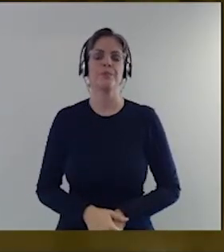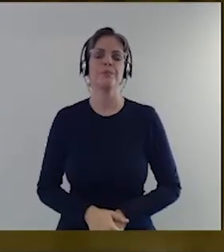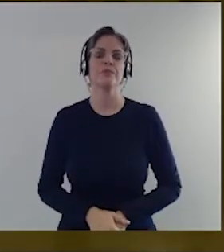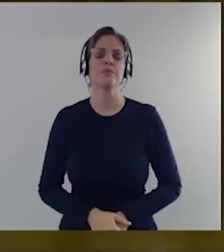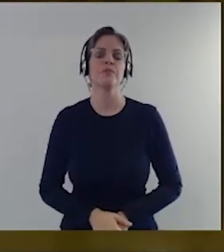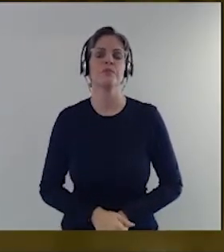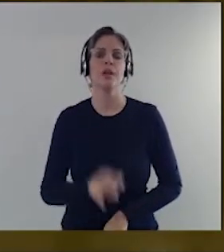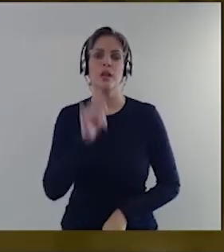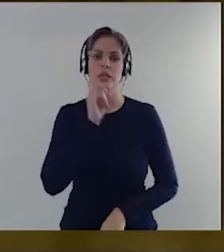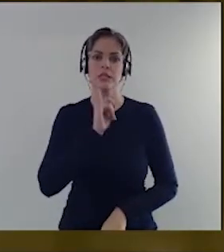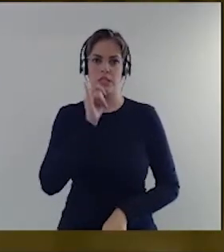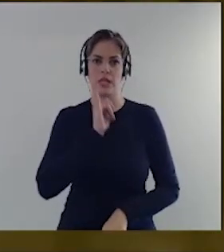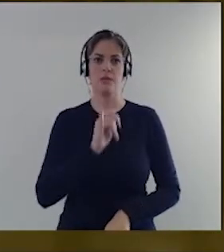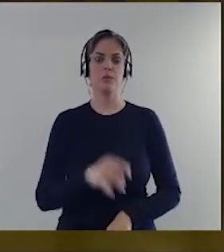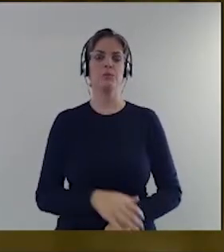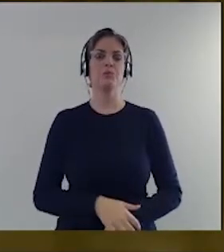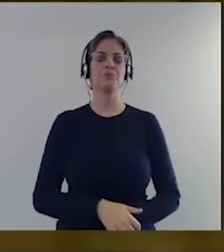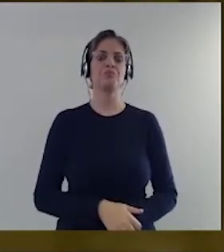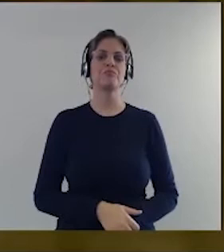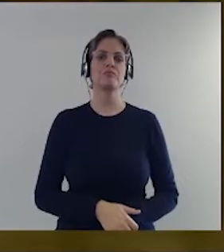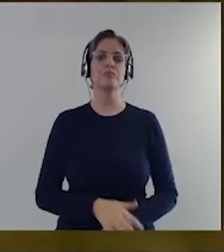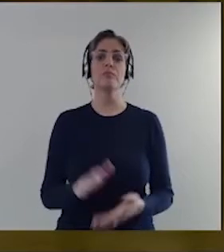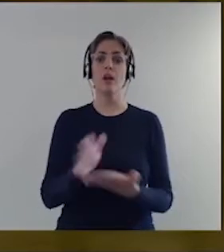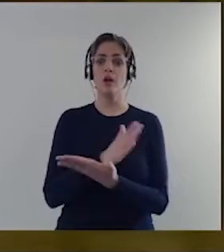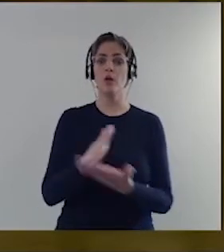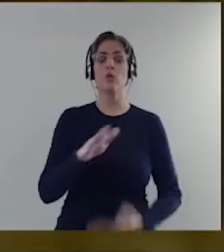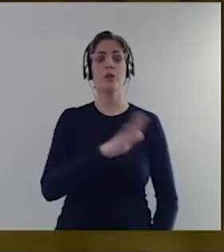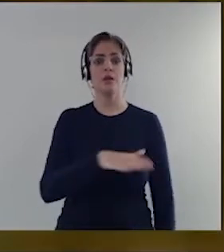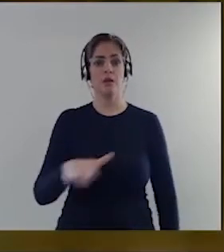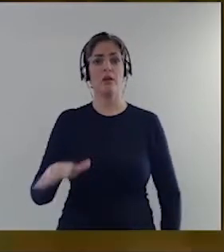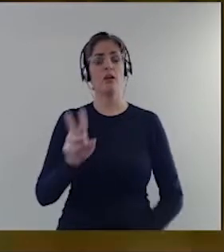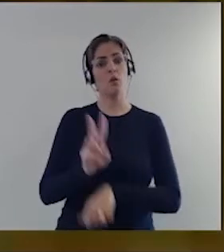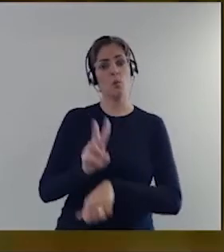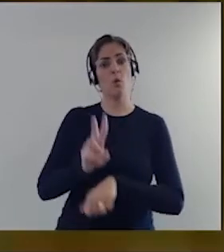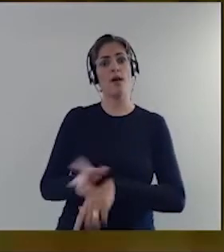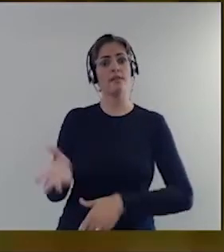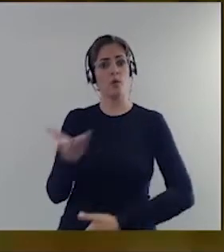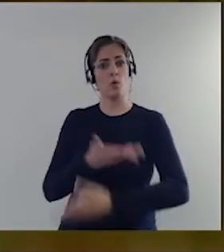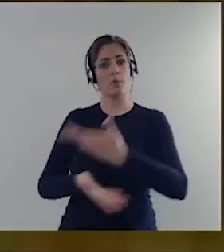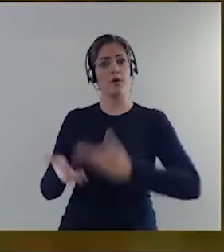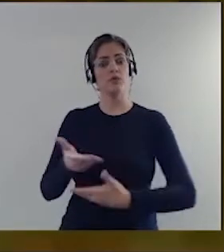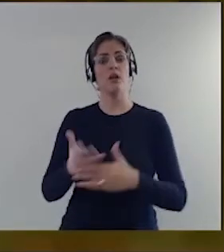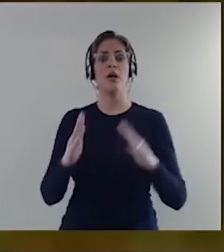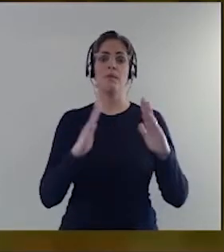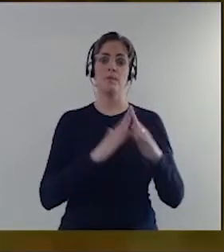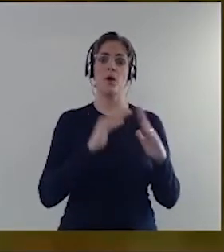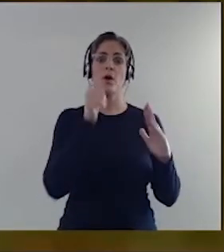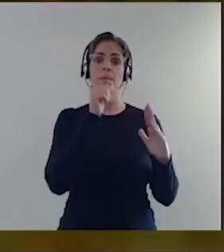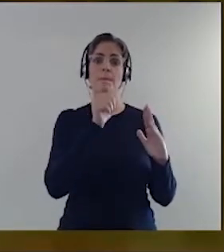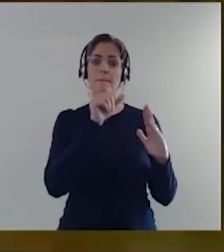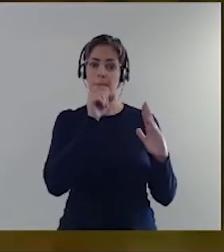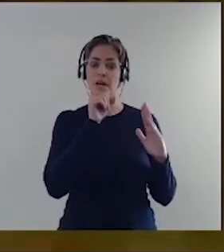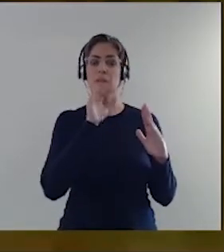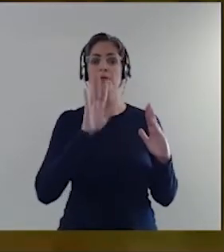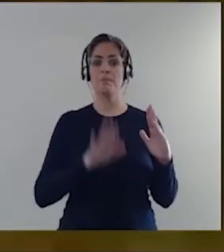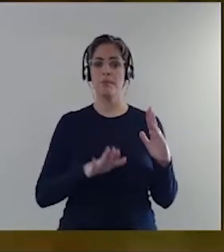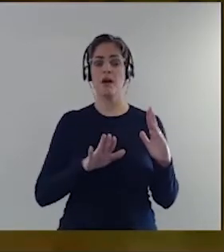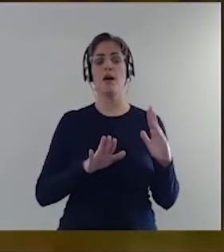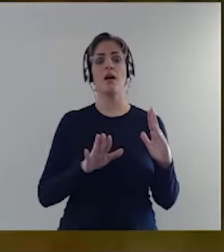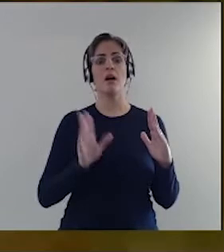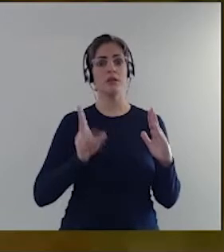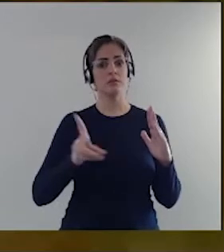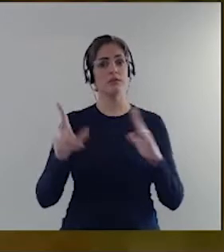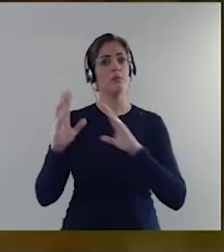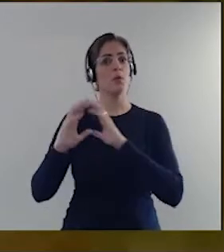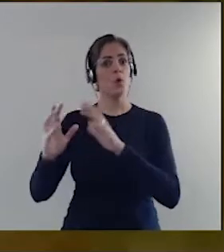Por exemplo, crianças em regime de guarda compartilhada, que residiam com a mãe, mas conviviam com